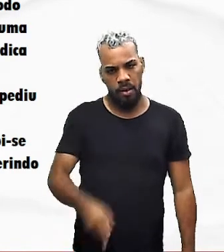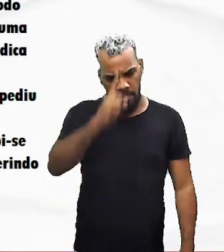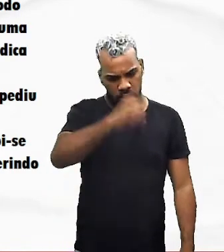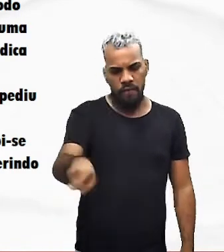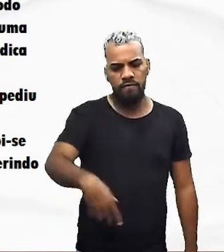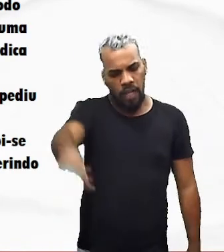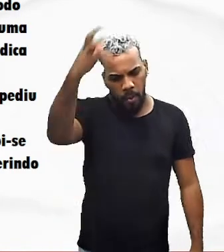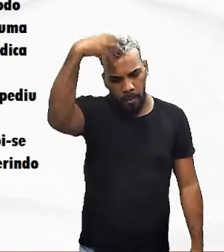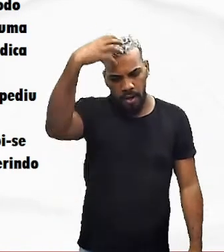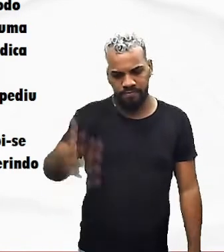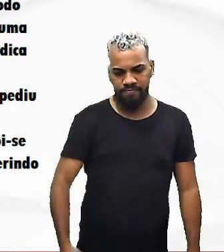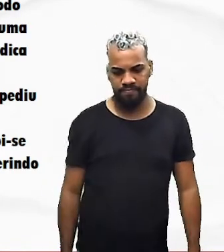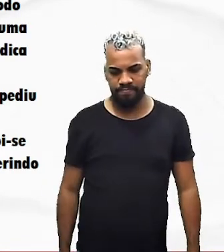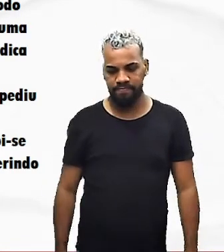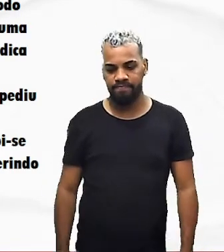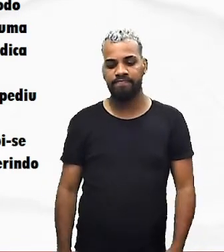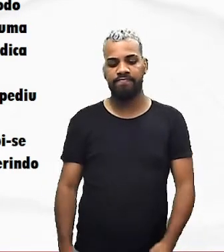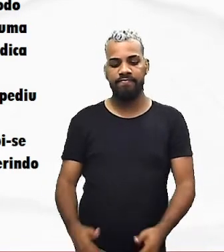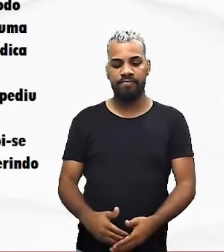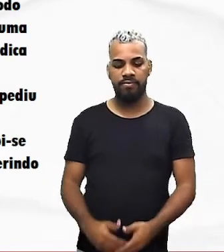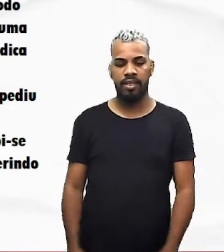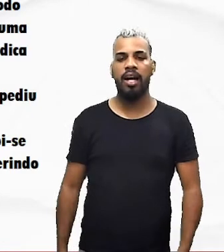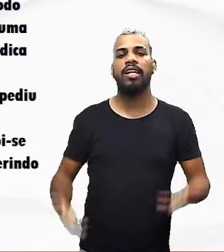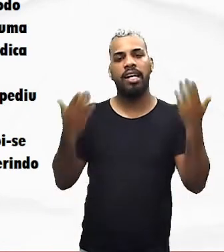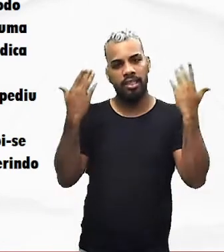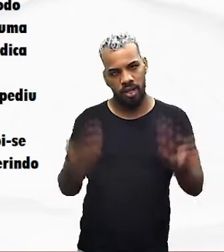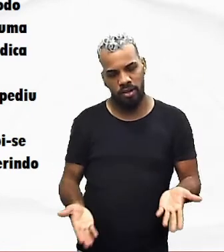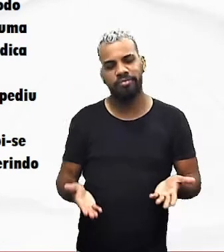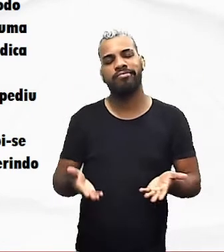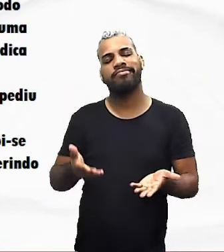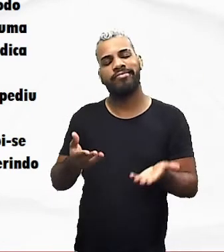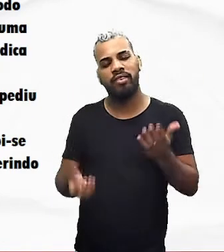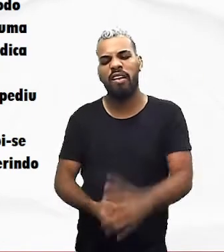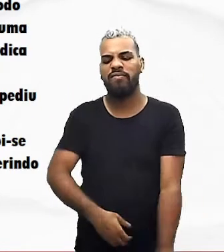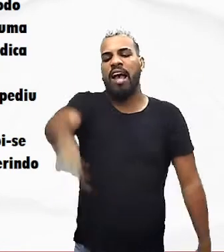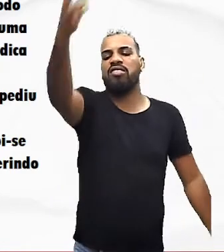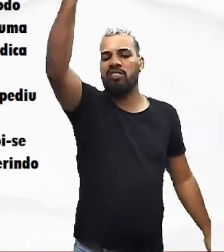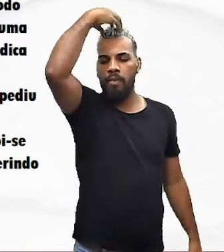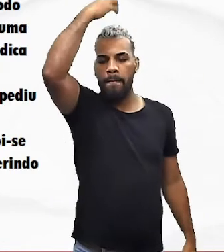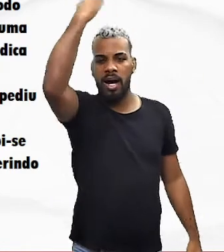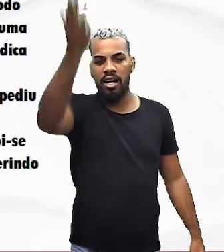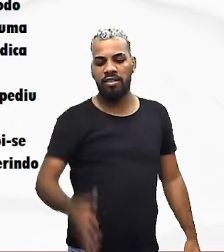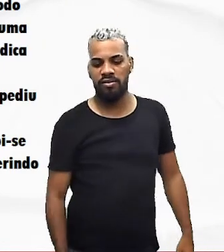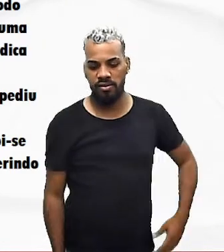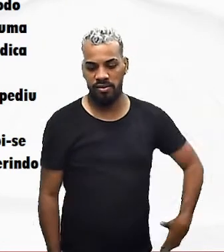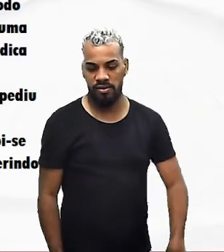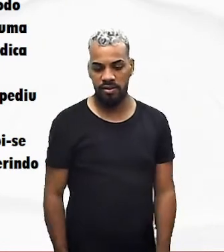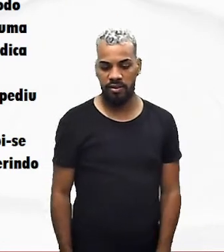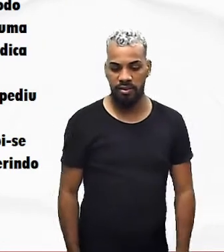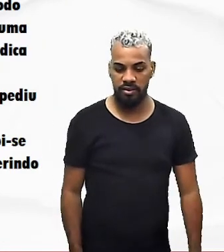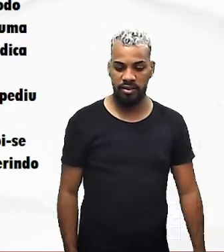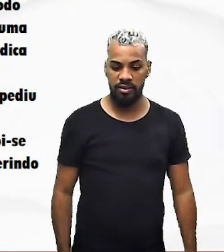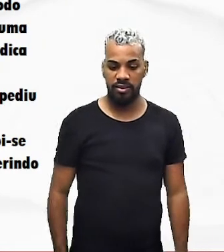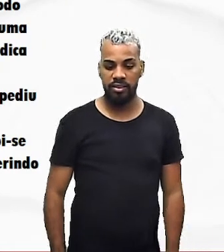embora. Assim nasceu a expressão, tomar banho, que os brasileiros empregam se referindo a